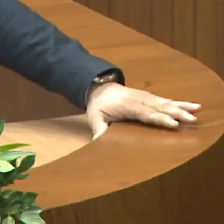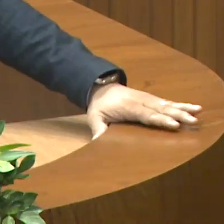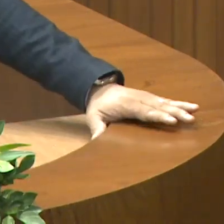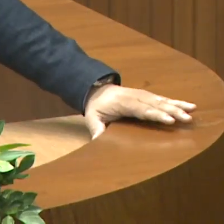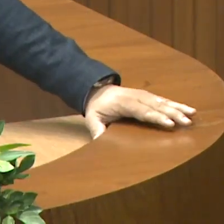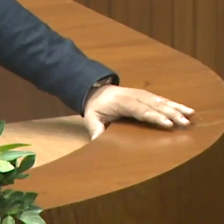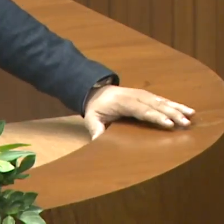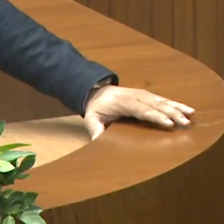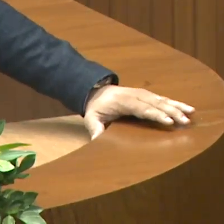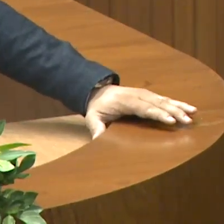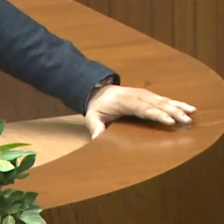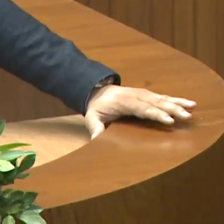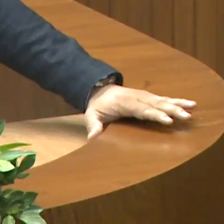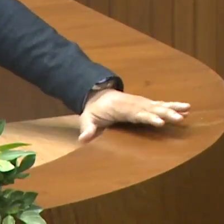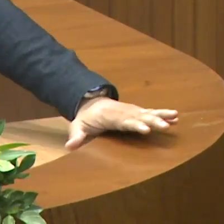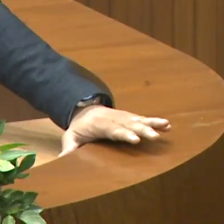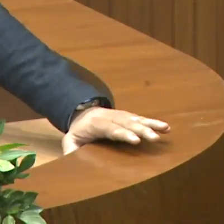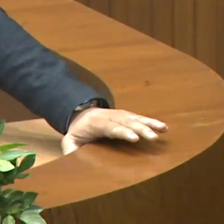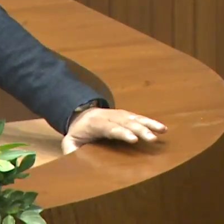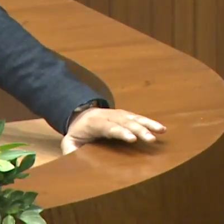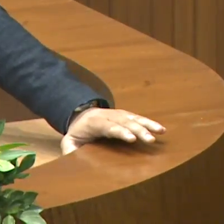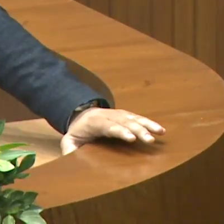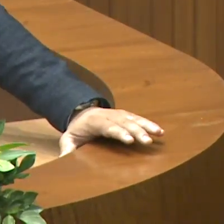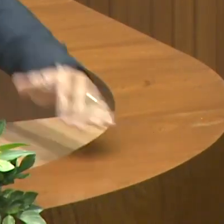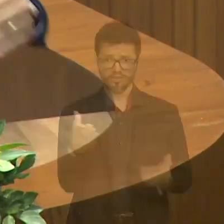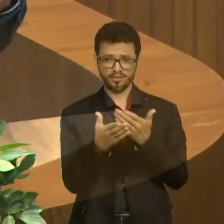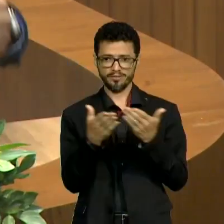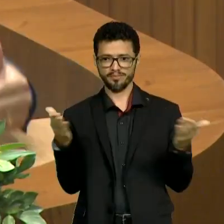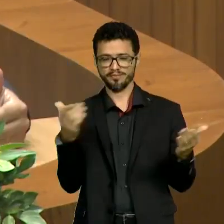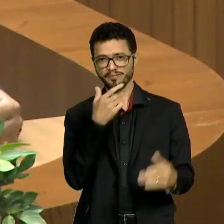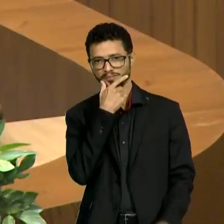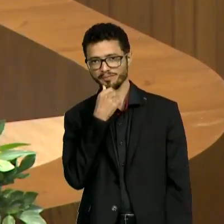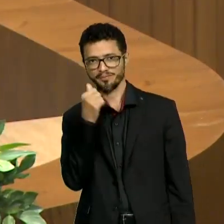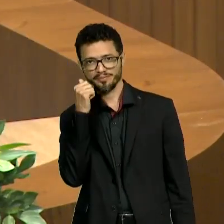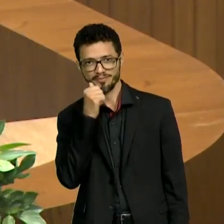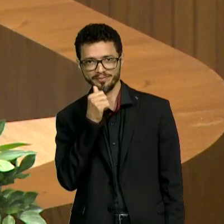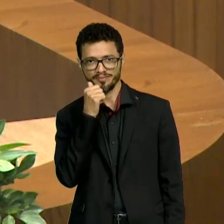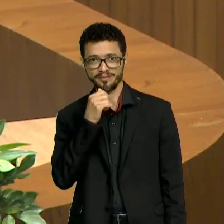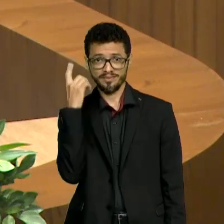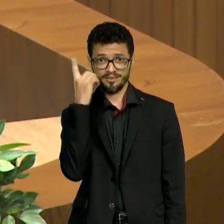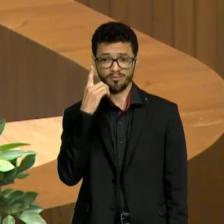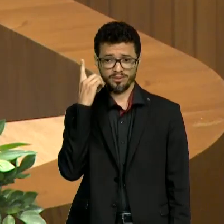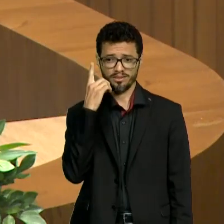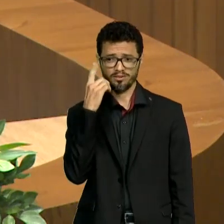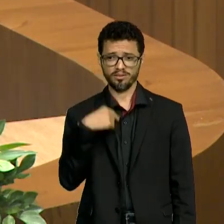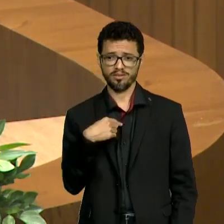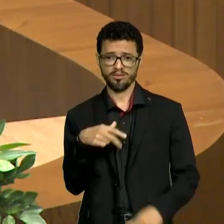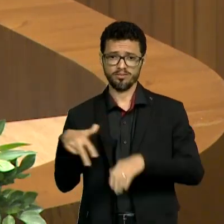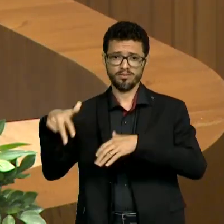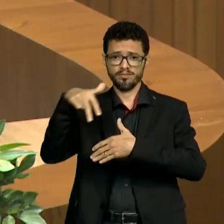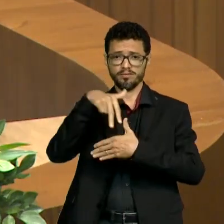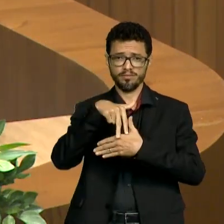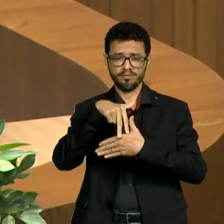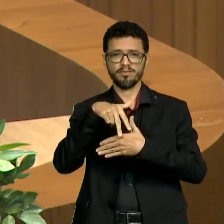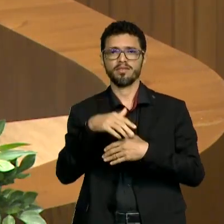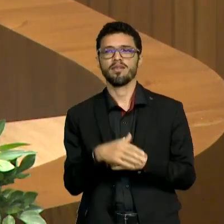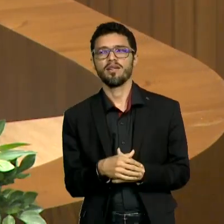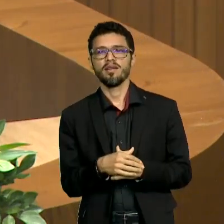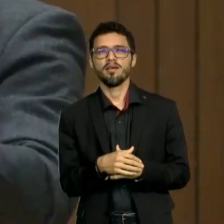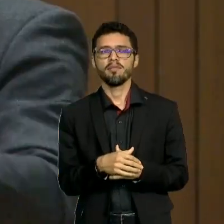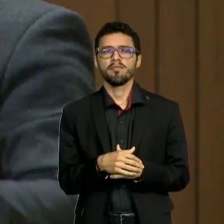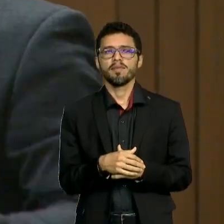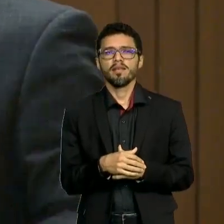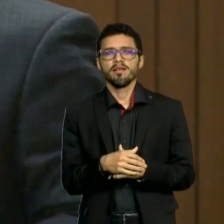Bom dia, senhoras e senhores deputados. Subo a essa tribuna apenas para